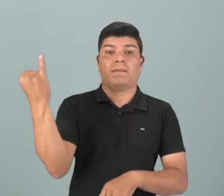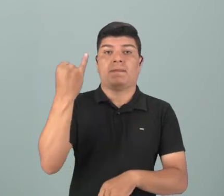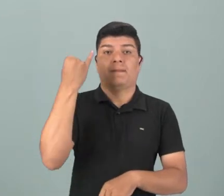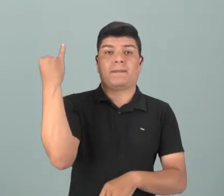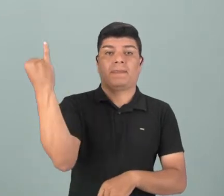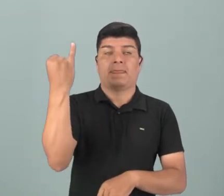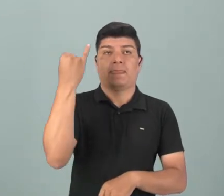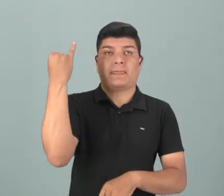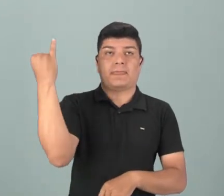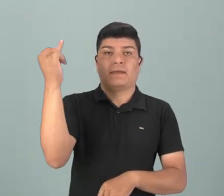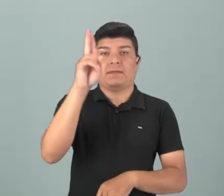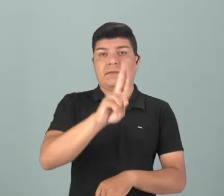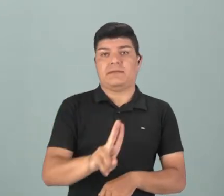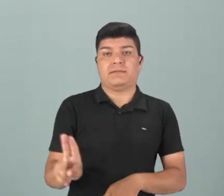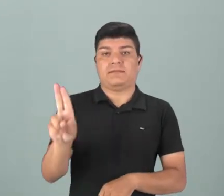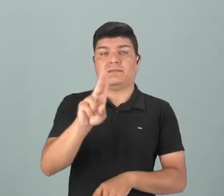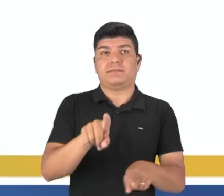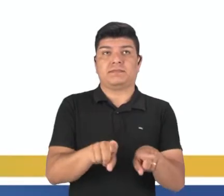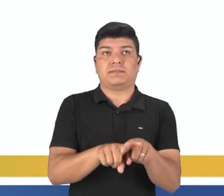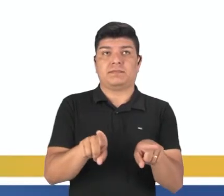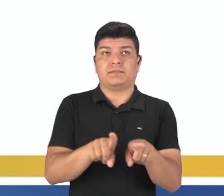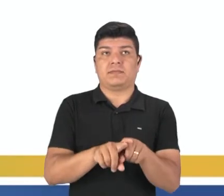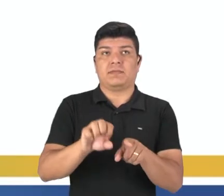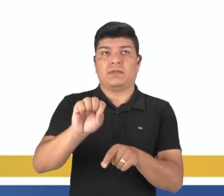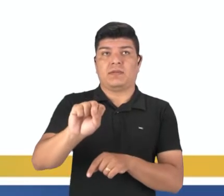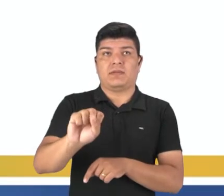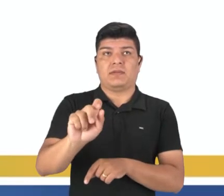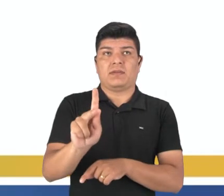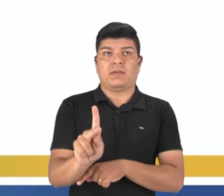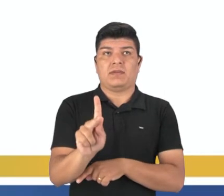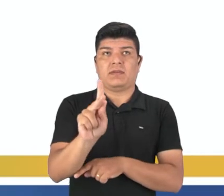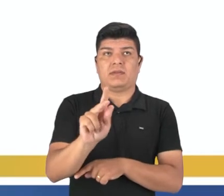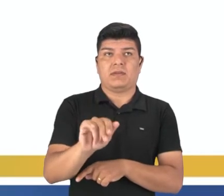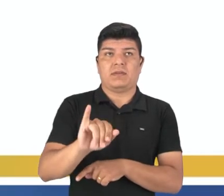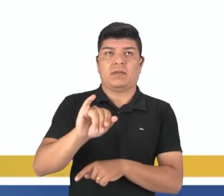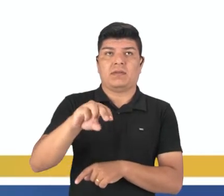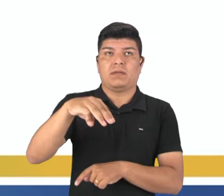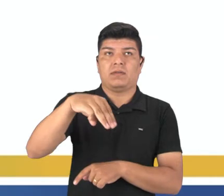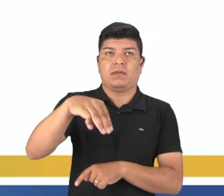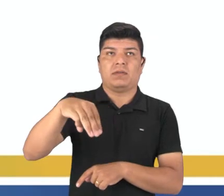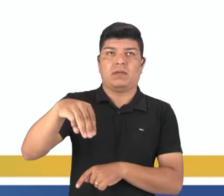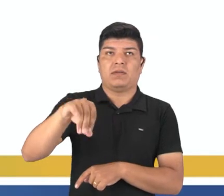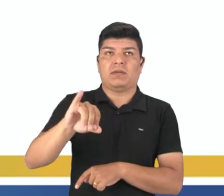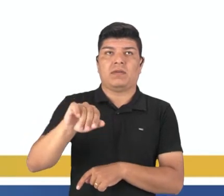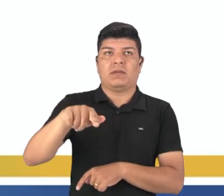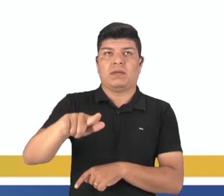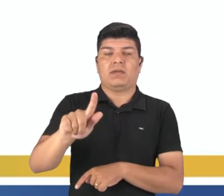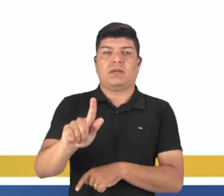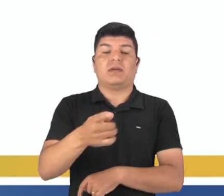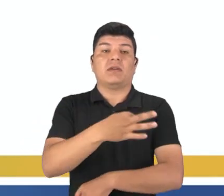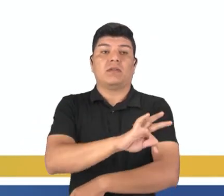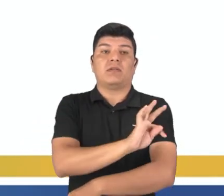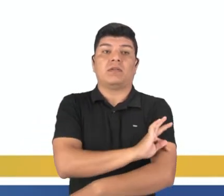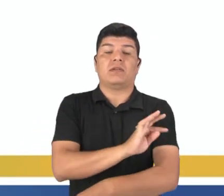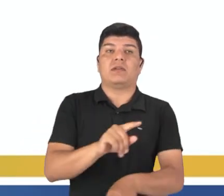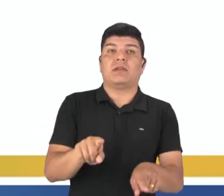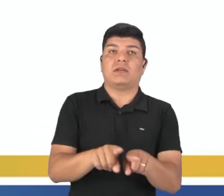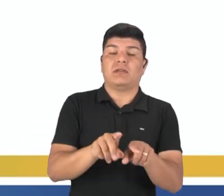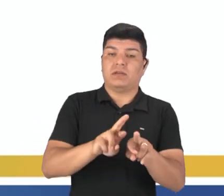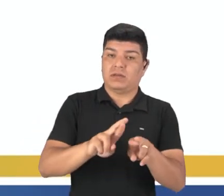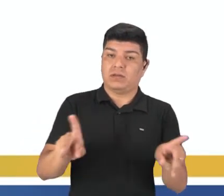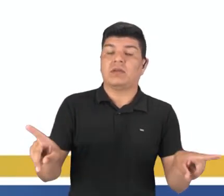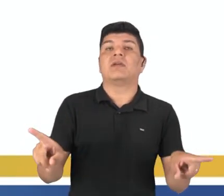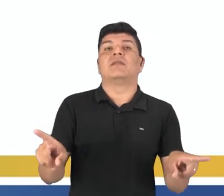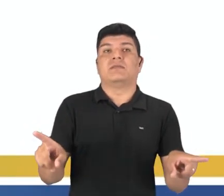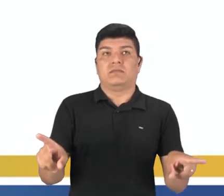na verdade ou dos mais usados é o skimming e o scanner com duas técnicas bem parecidas de nomes mais diferentes né